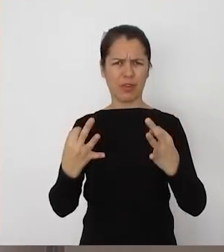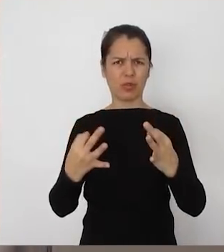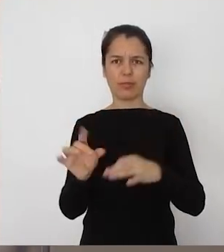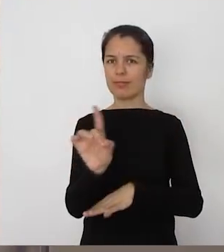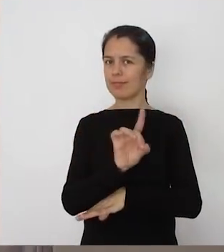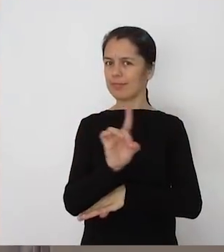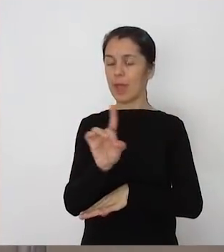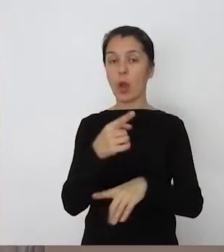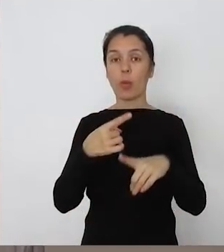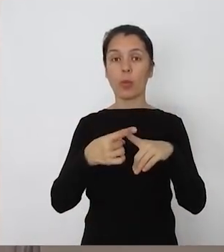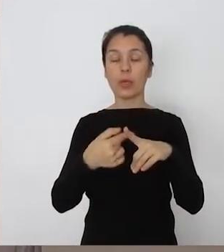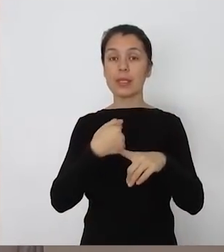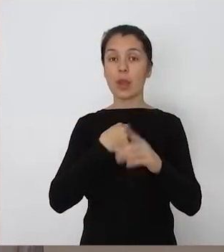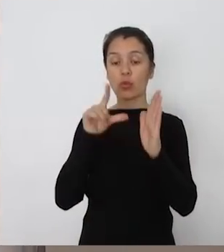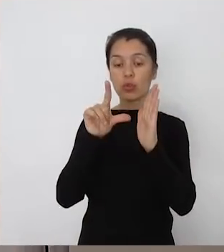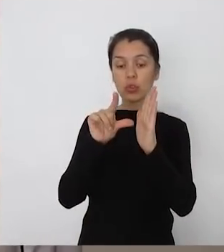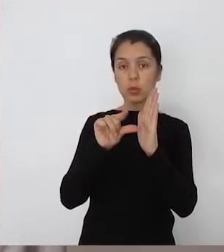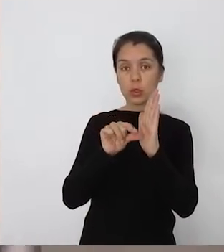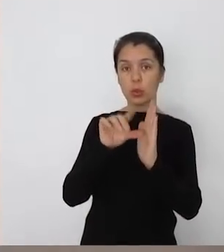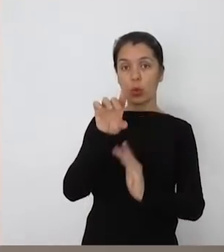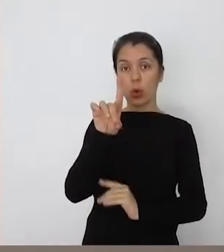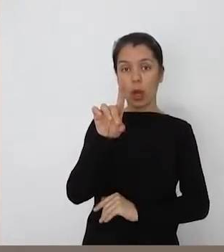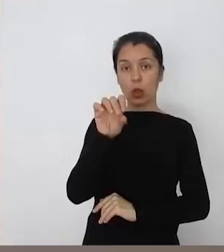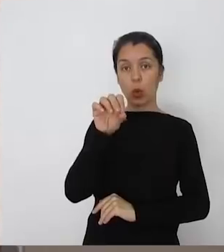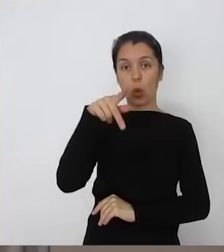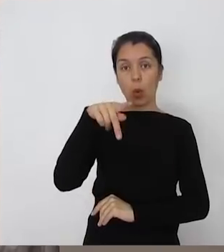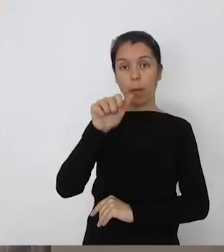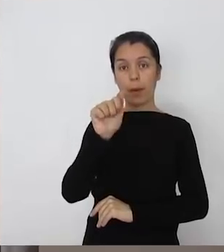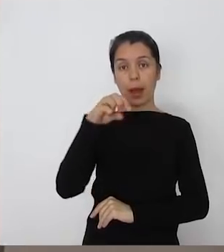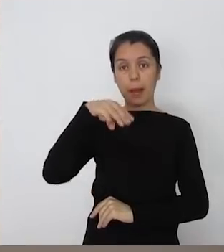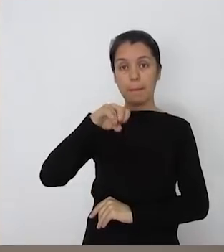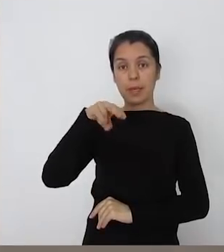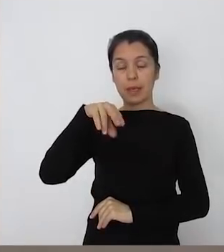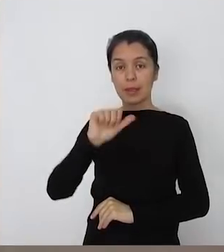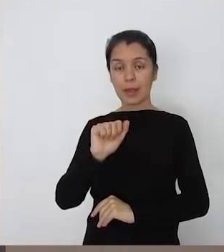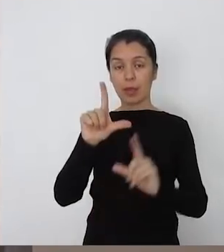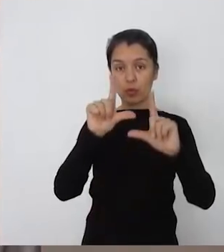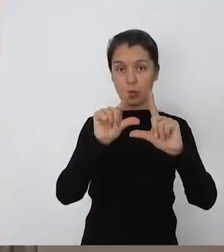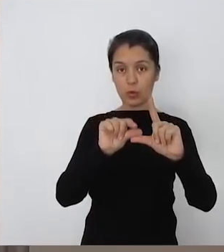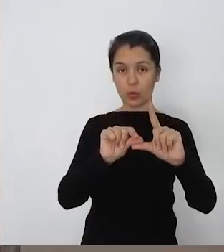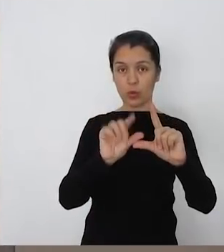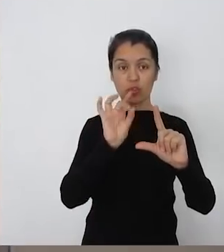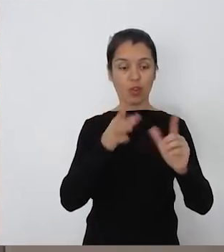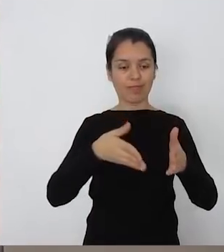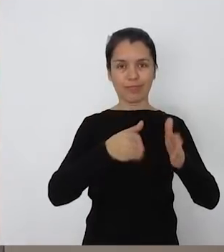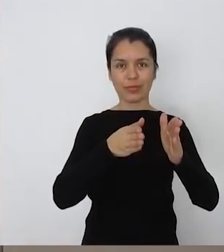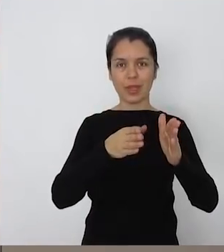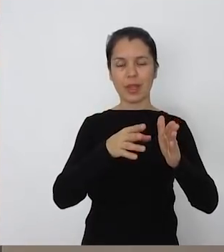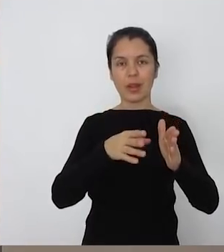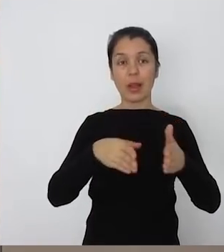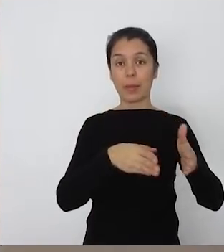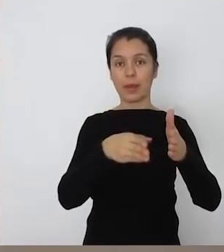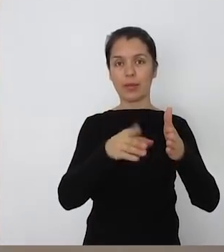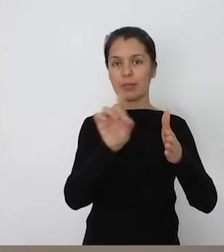remédio vai entrar, por exemplo, em determinados receptores lá no cérebro, não só dopaminérgicos e vai gerar lentidão,